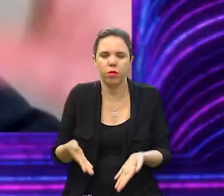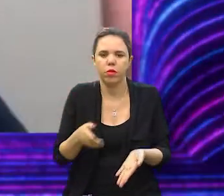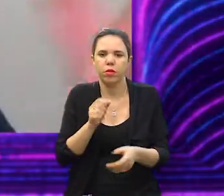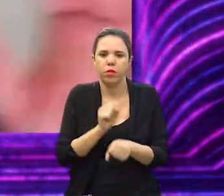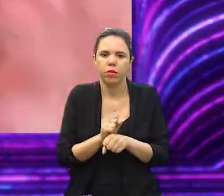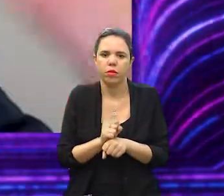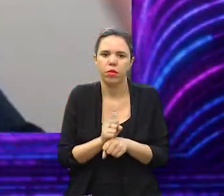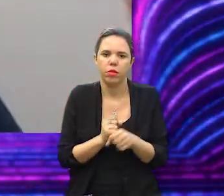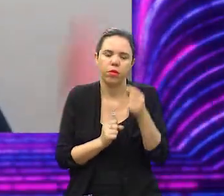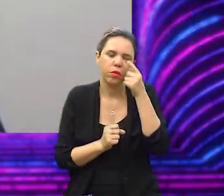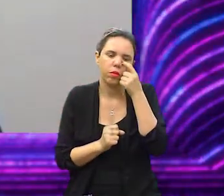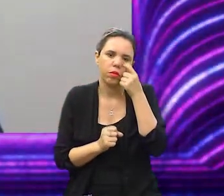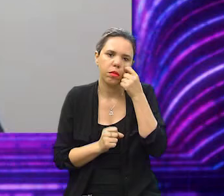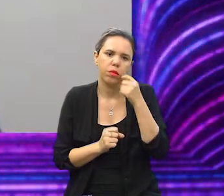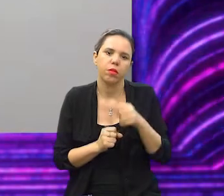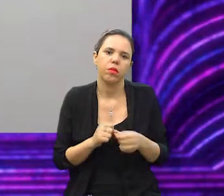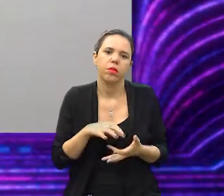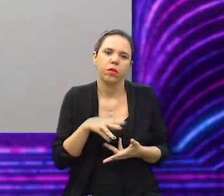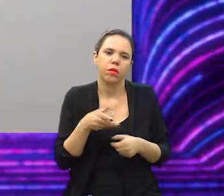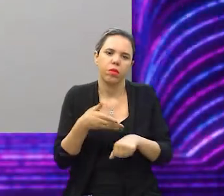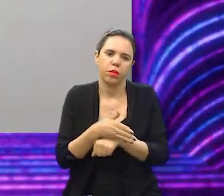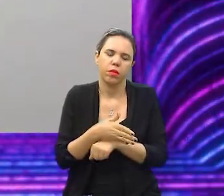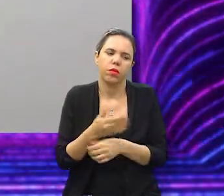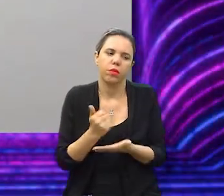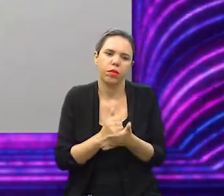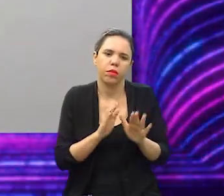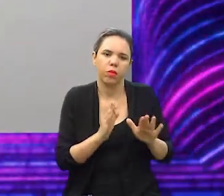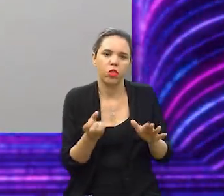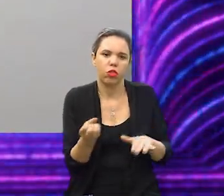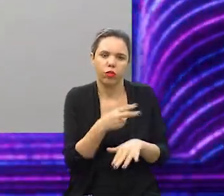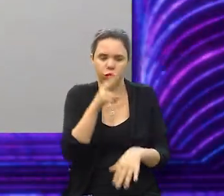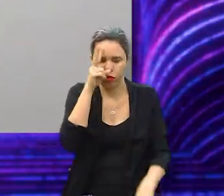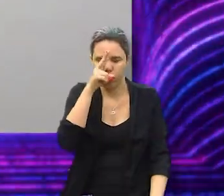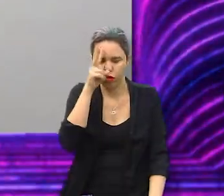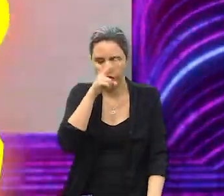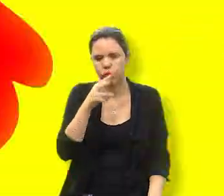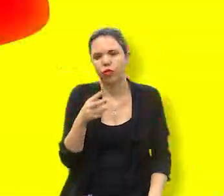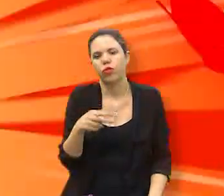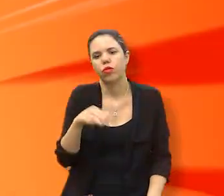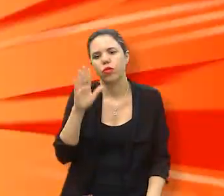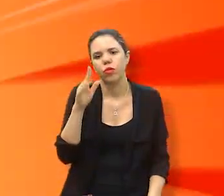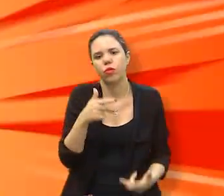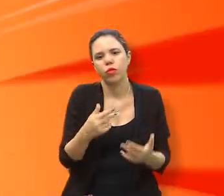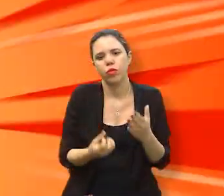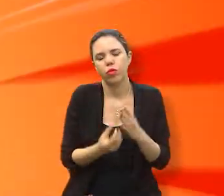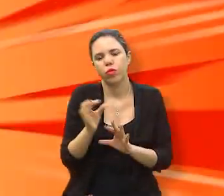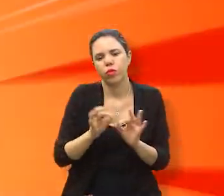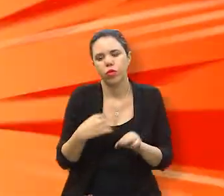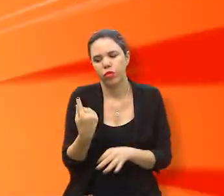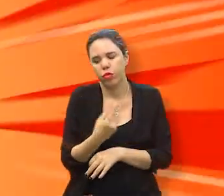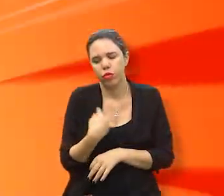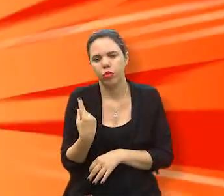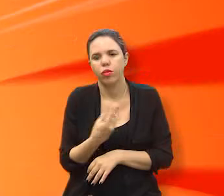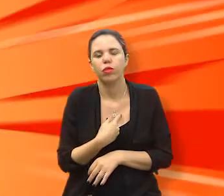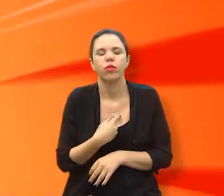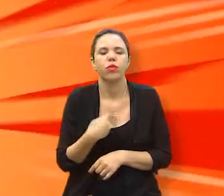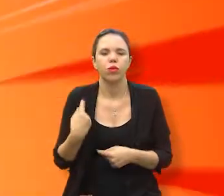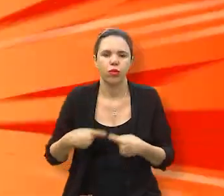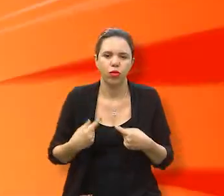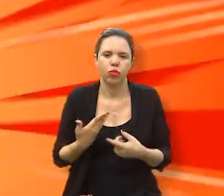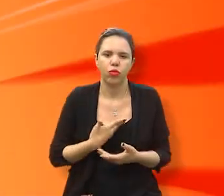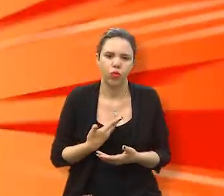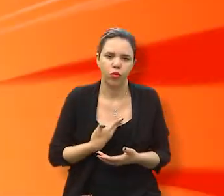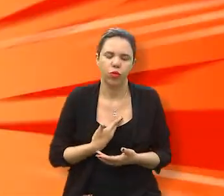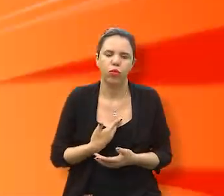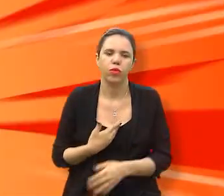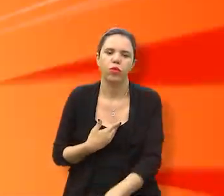de mestrar, né, esse universo, então as novas histórias são muito mais histórias criadas por nós, né, e discutidos entre nós.